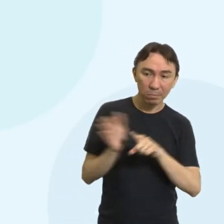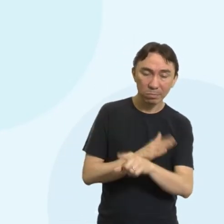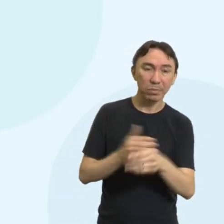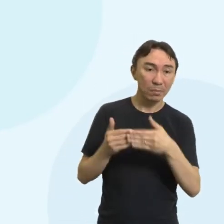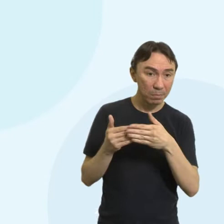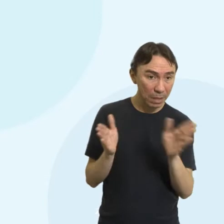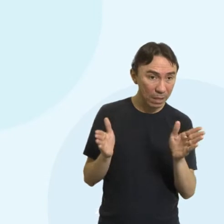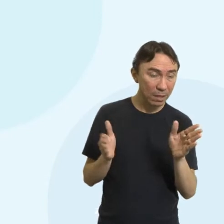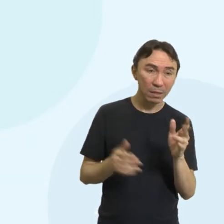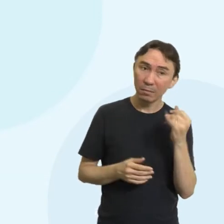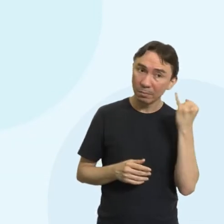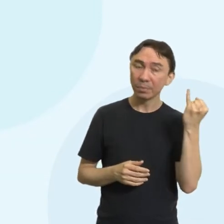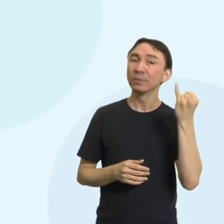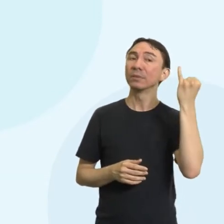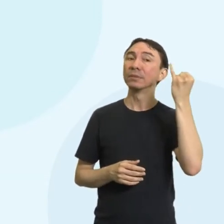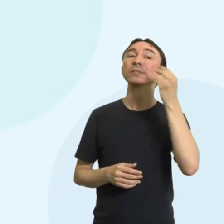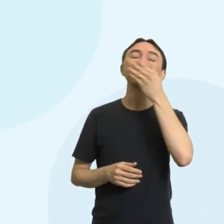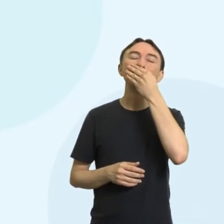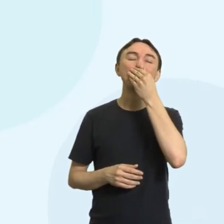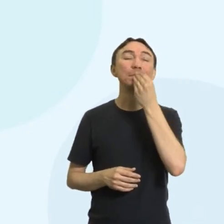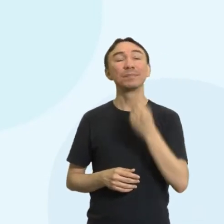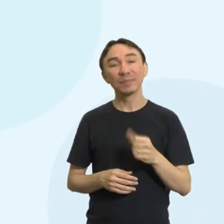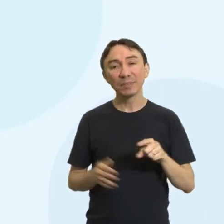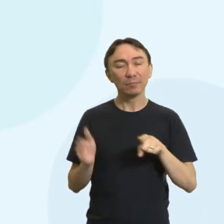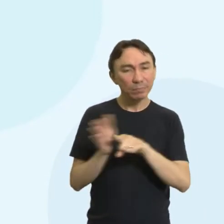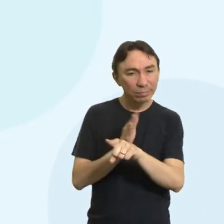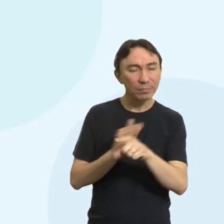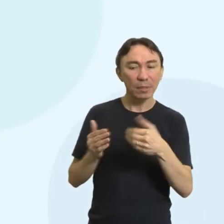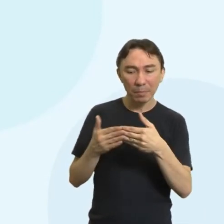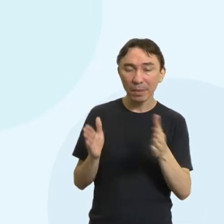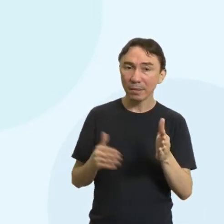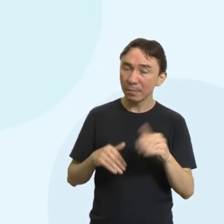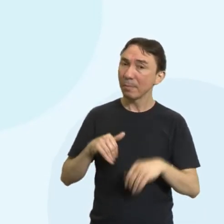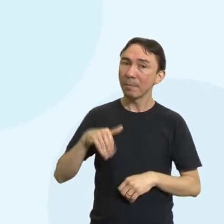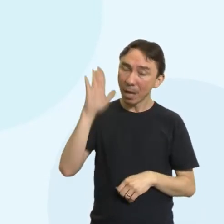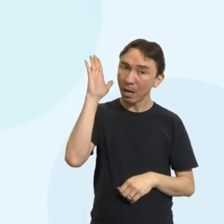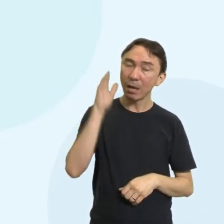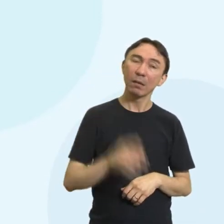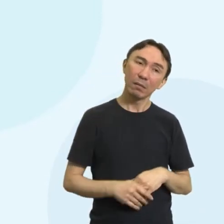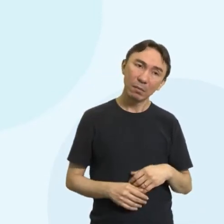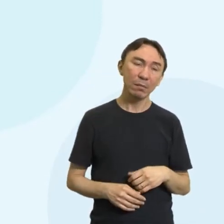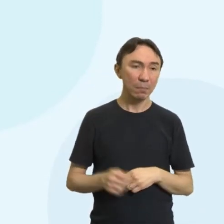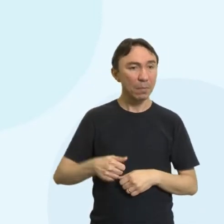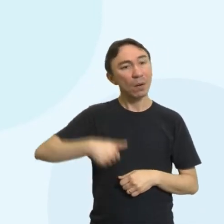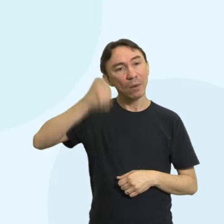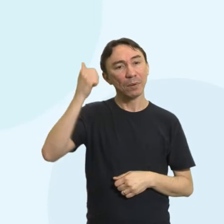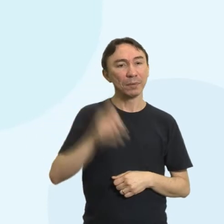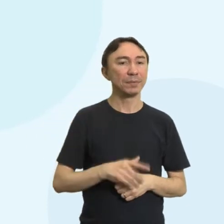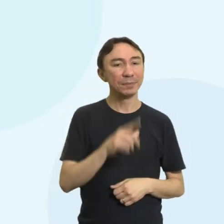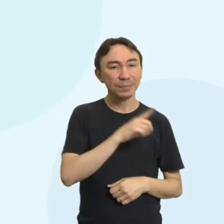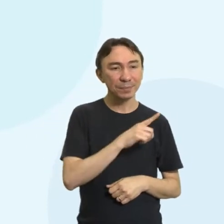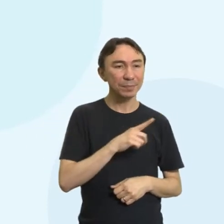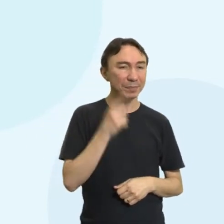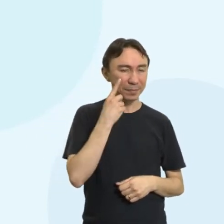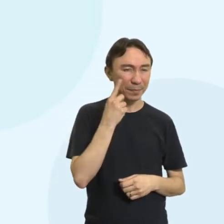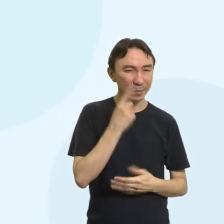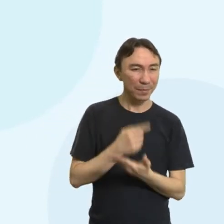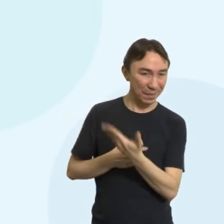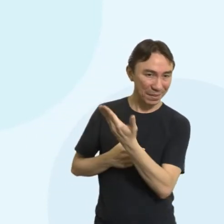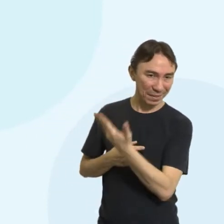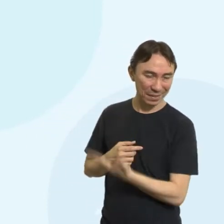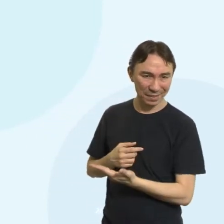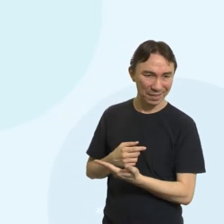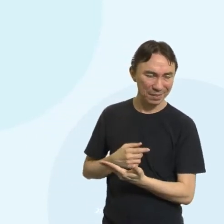reflexão, é importante, né? Quanto mais, melhor. Então, a gente traz ali em azulzinho, né? Perguntas como por